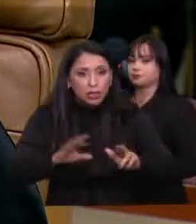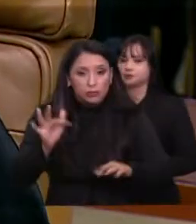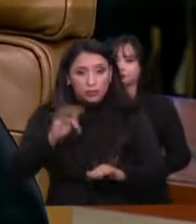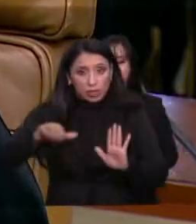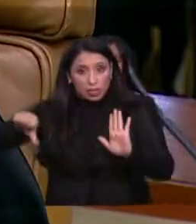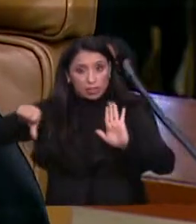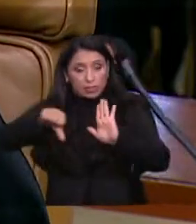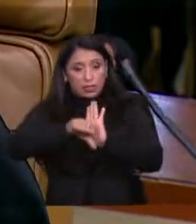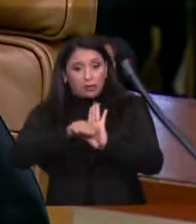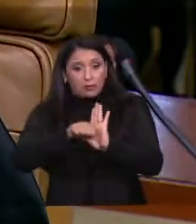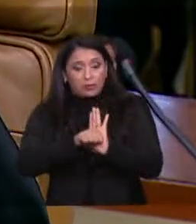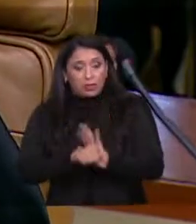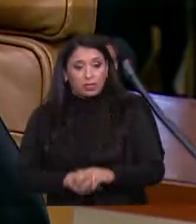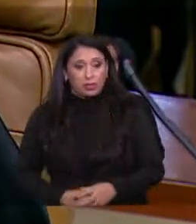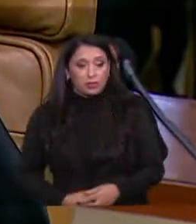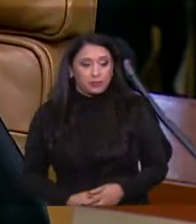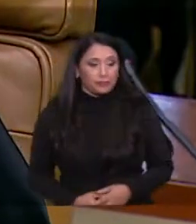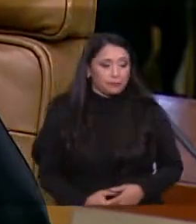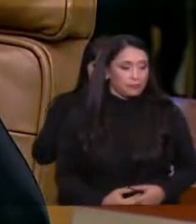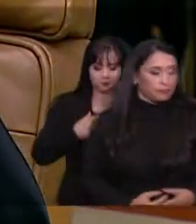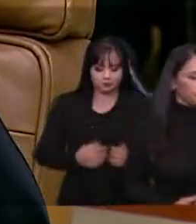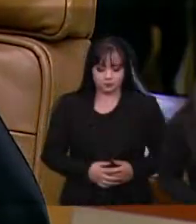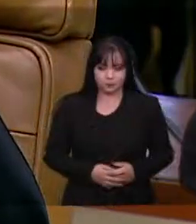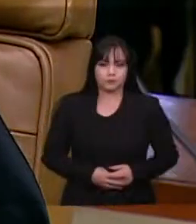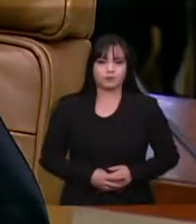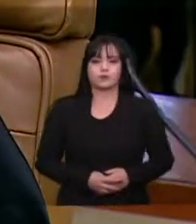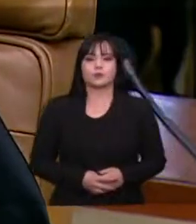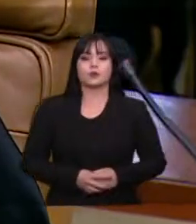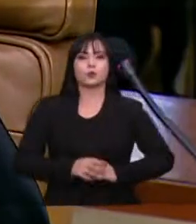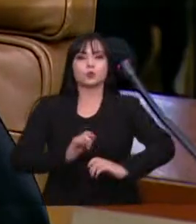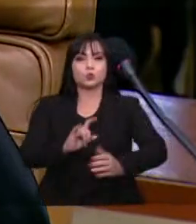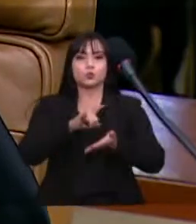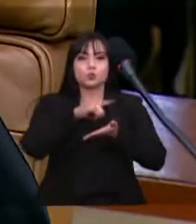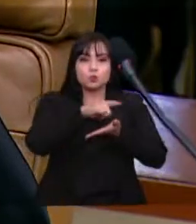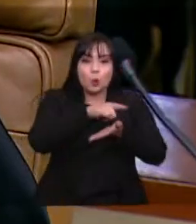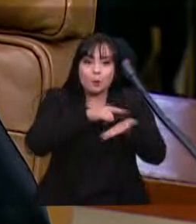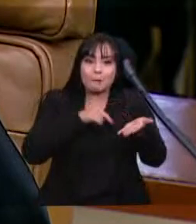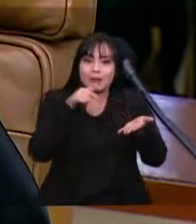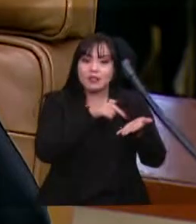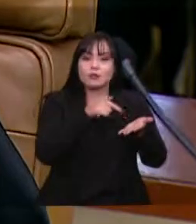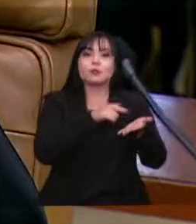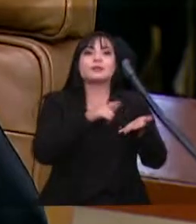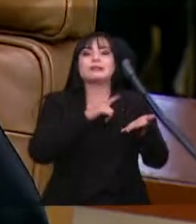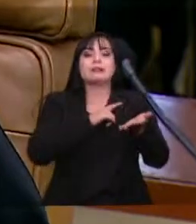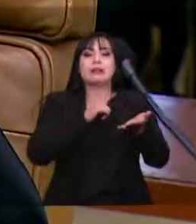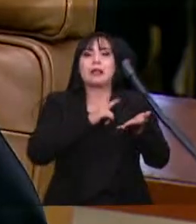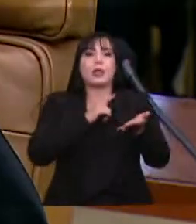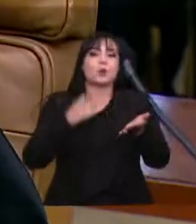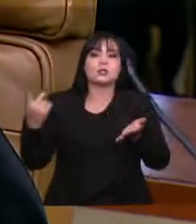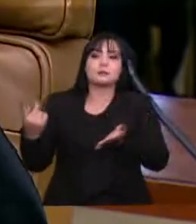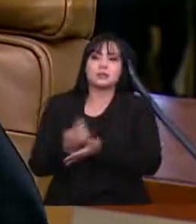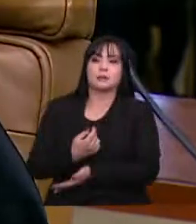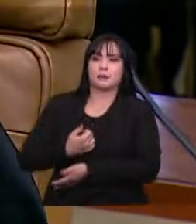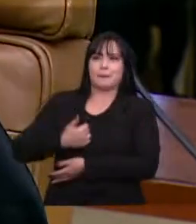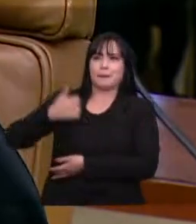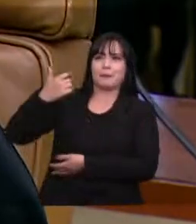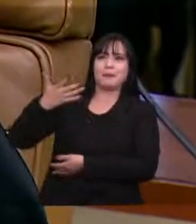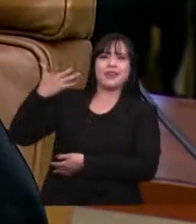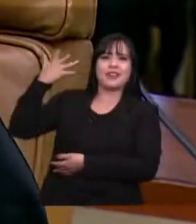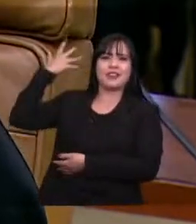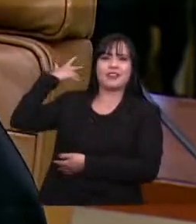criminais signatários do laudo levado efeito na primeira das operações